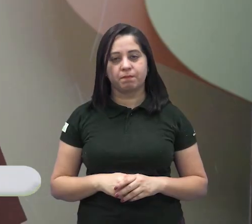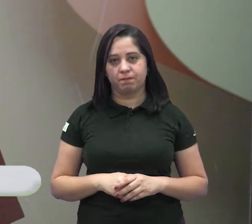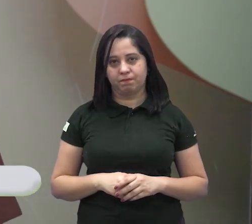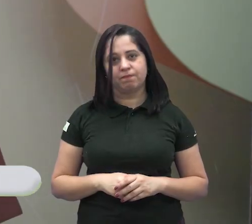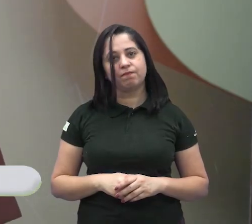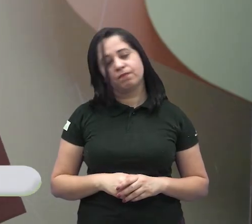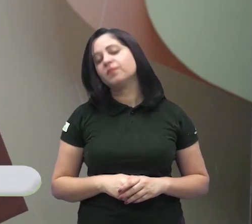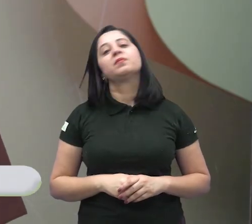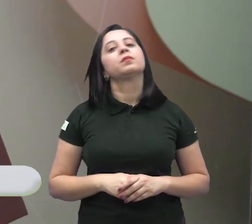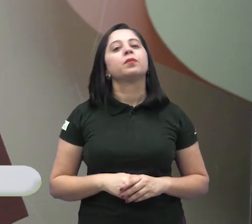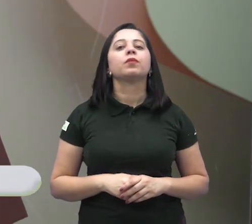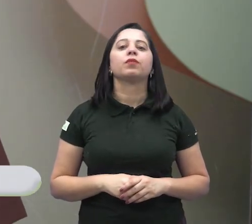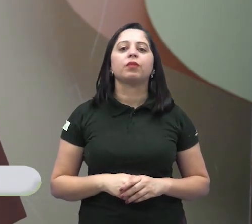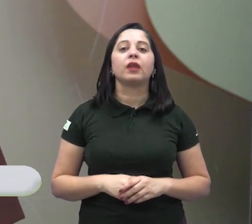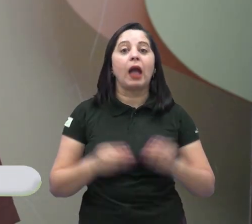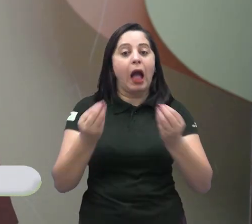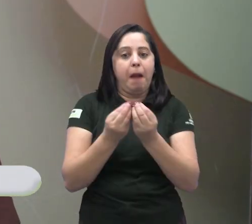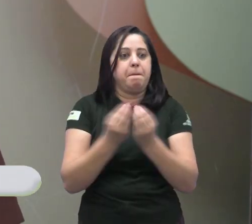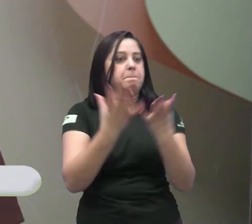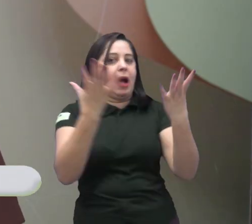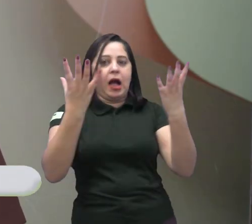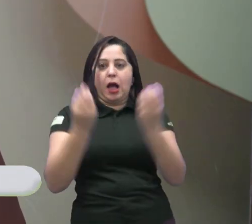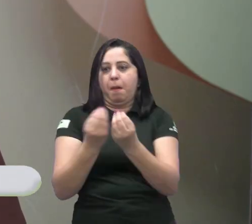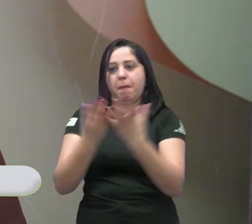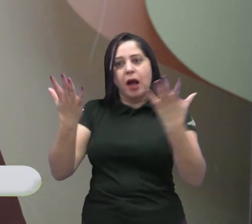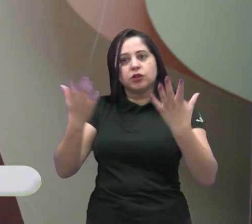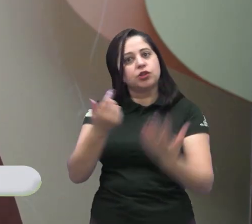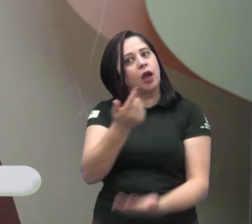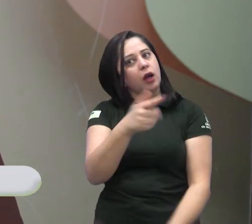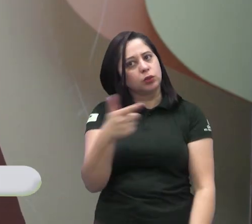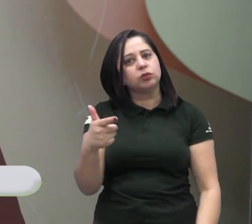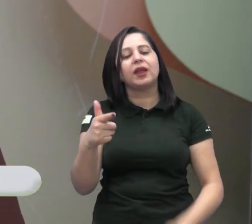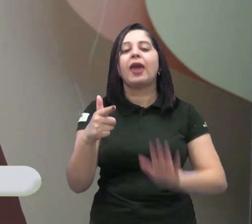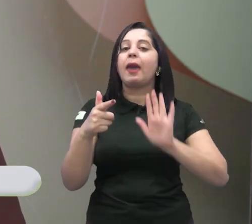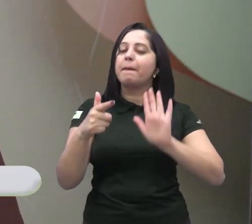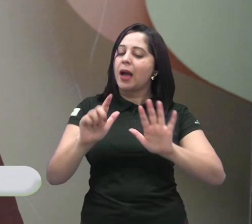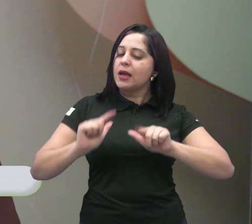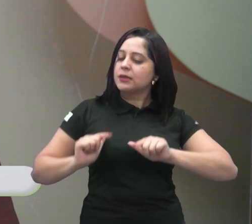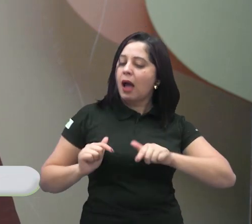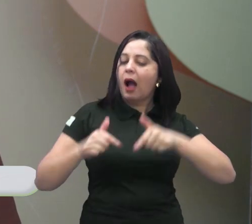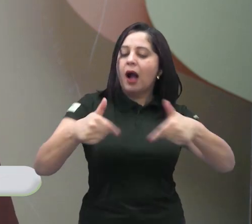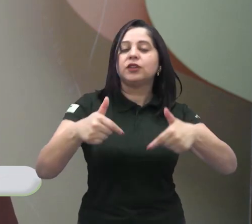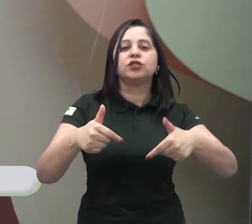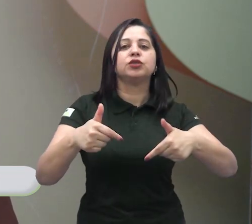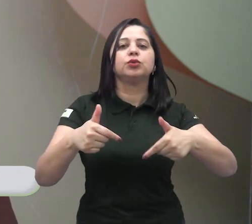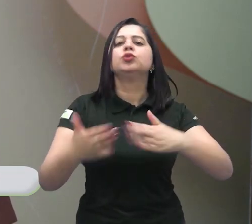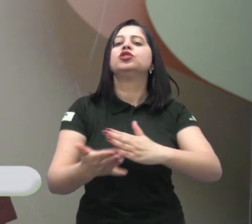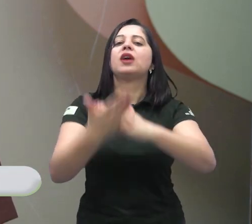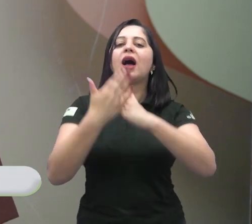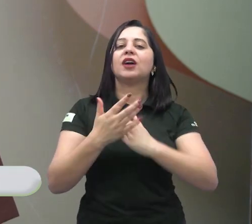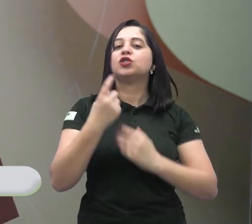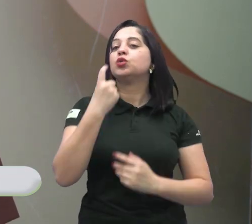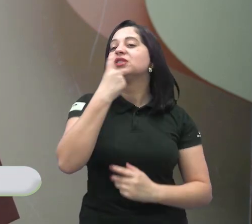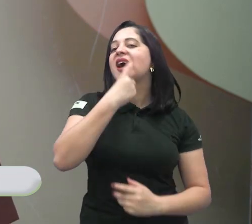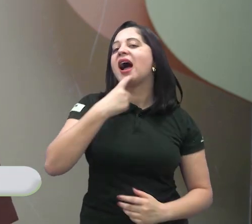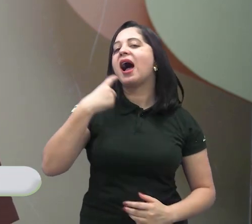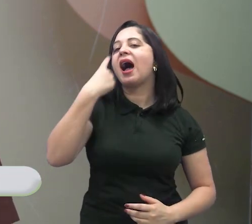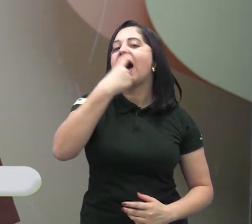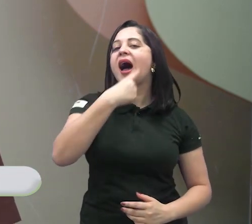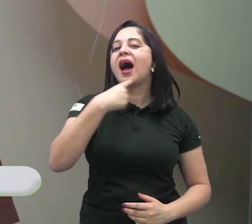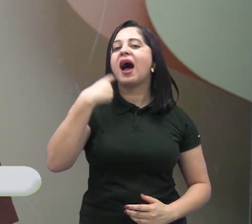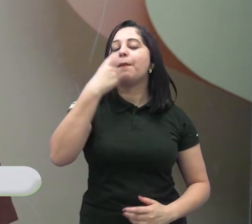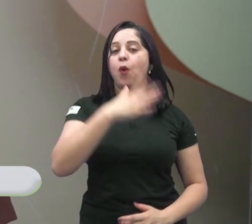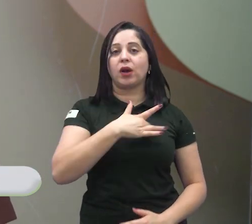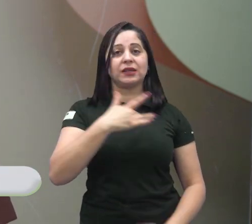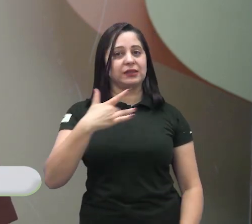bom. Embora não exista uma fórmula mágica, alguns hábitos fazem toda a diferença para manter a boca saudável